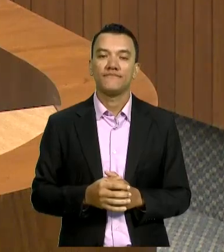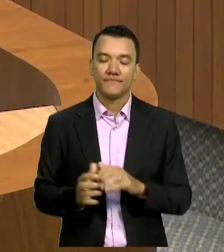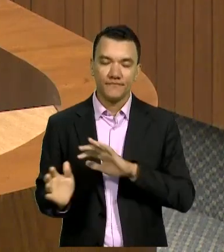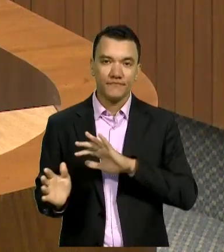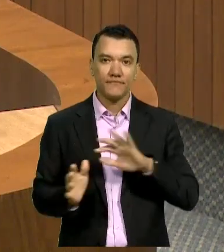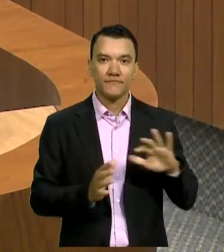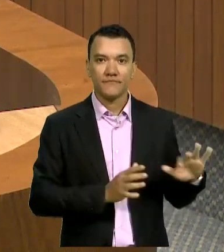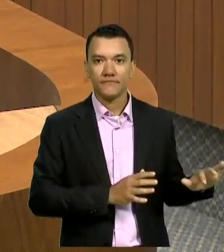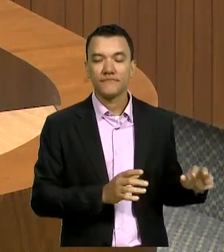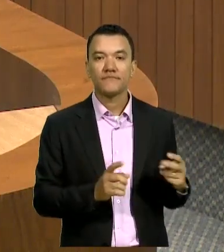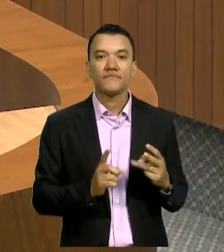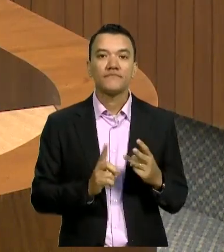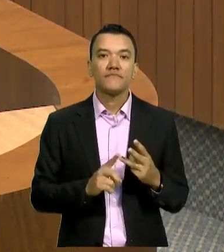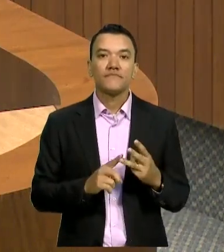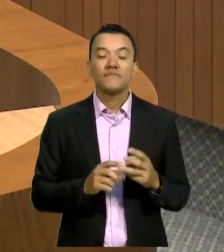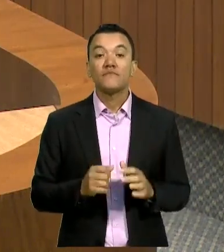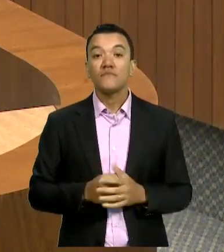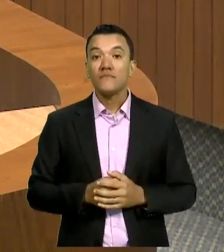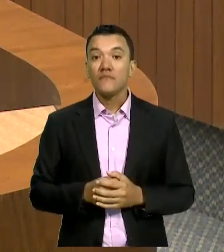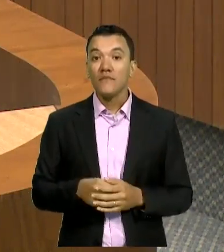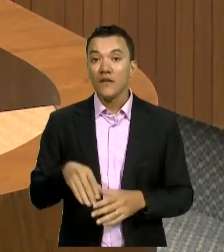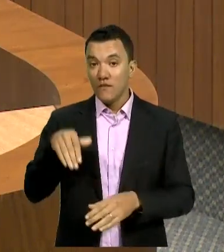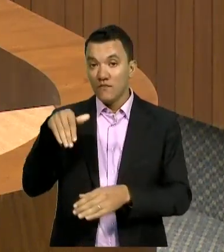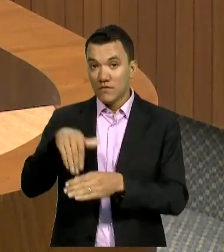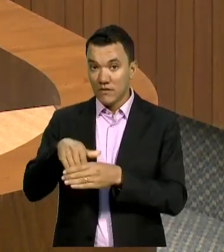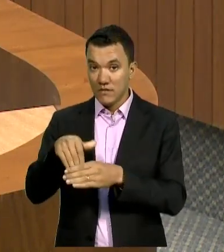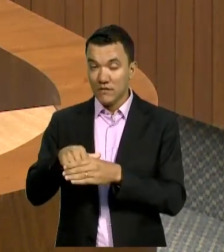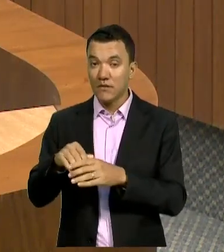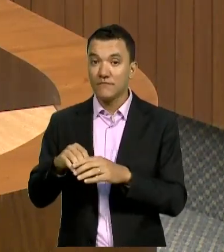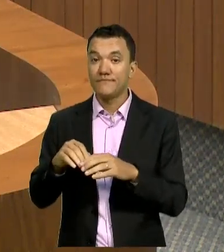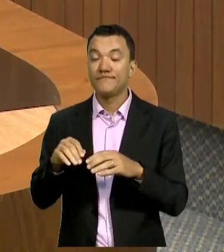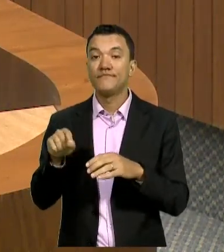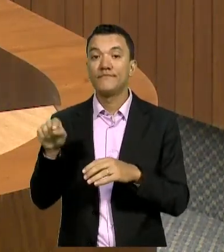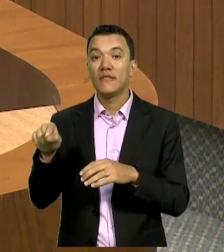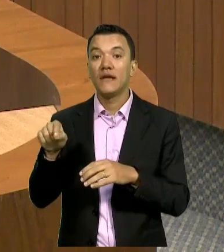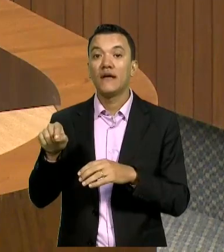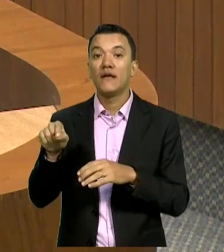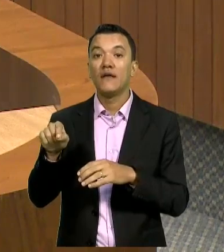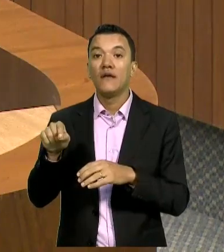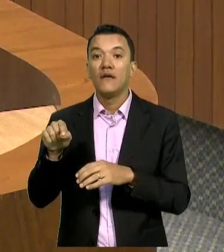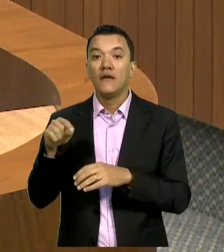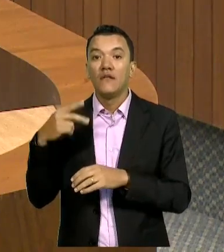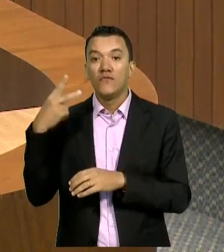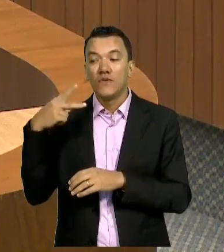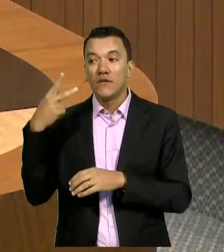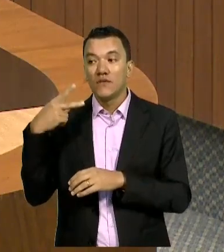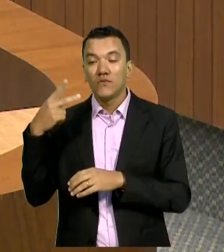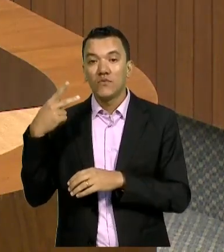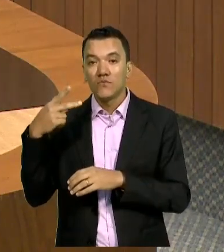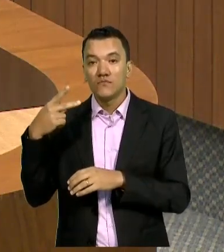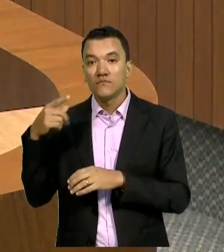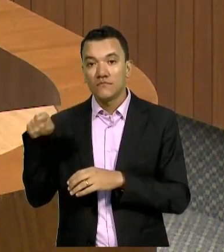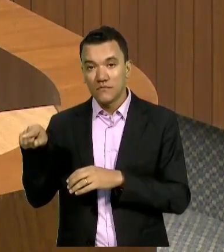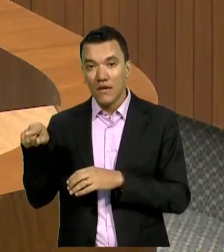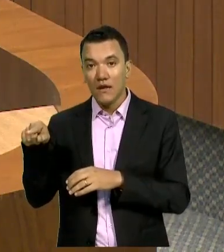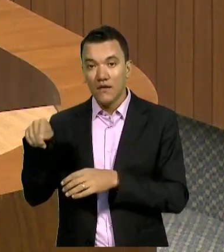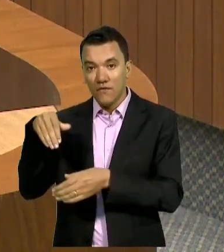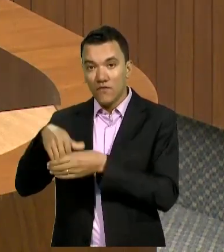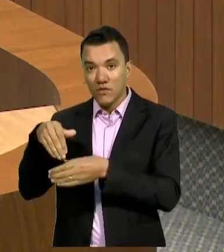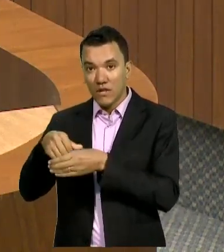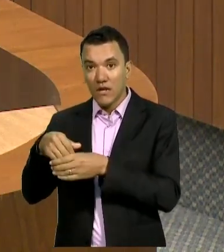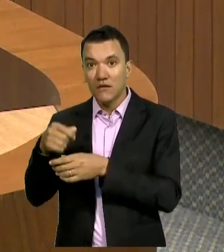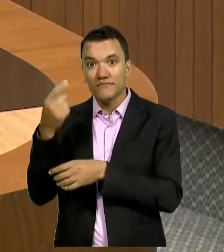ponto, votação na Câmara de São Luís. 2 dias de vergonha no estado do Maranhão. Como é que esse